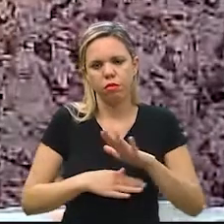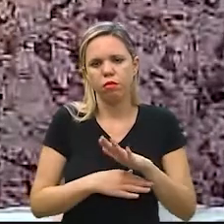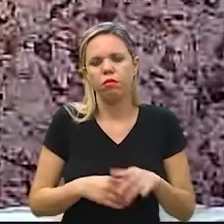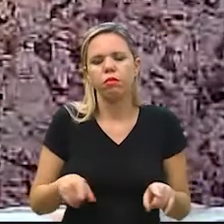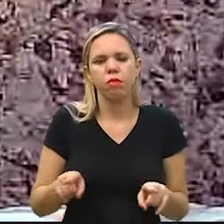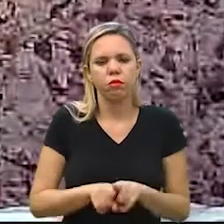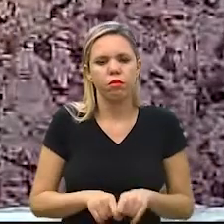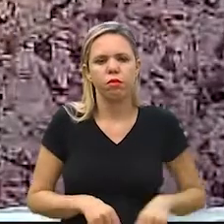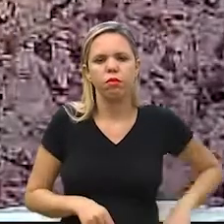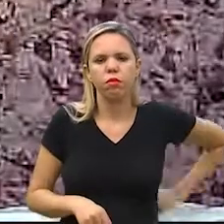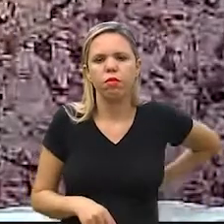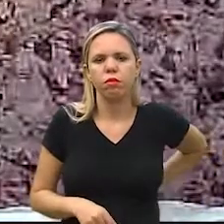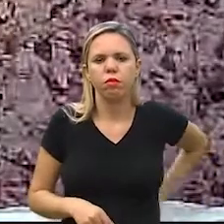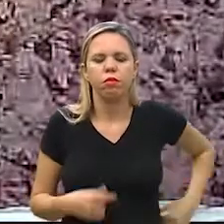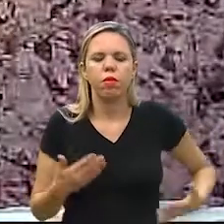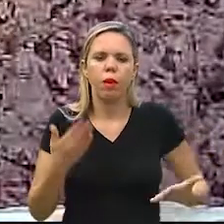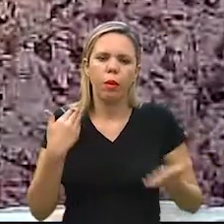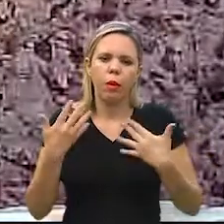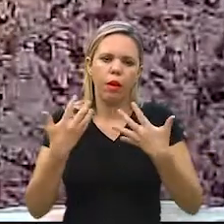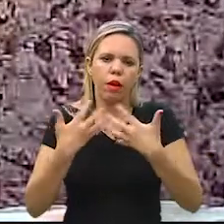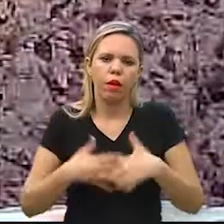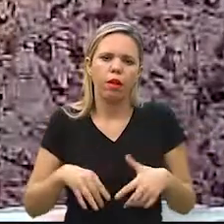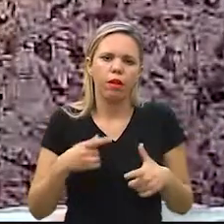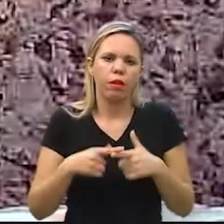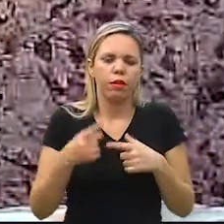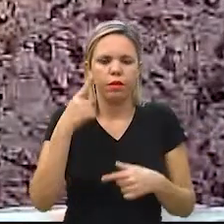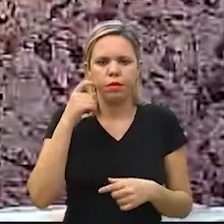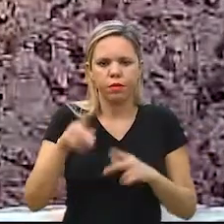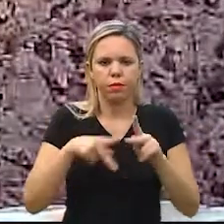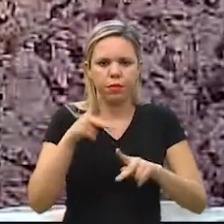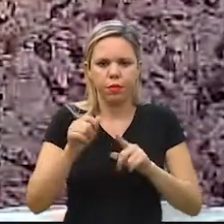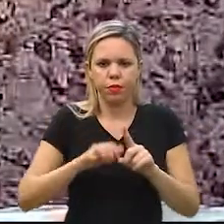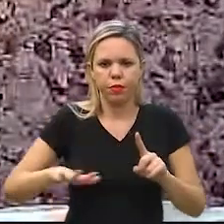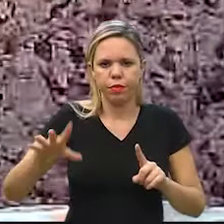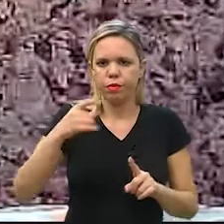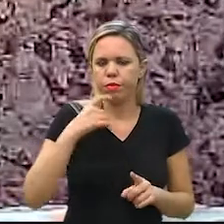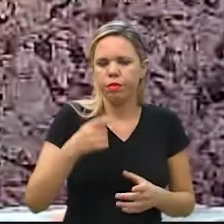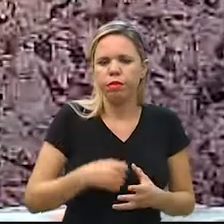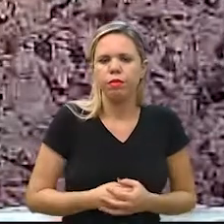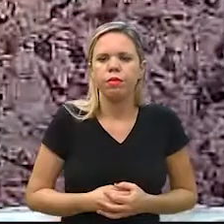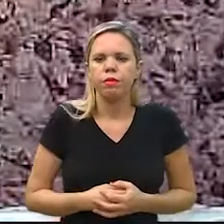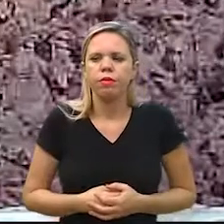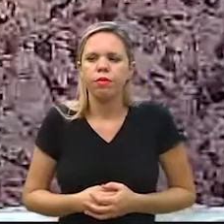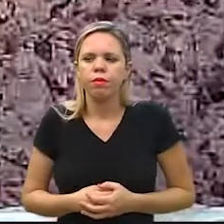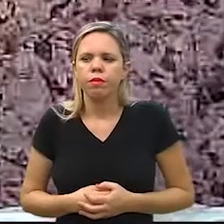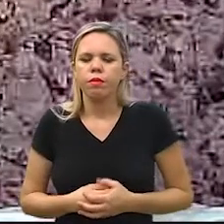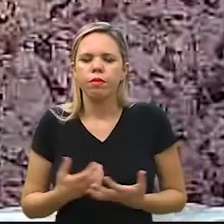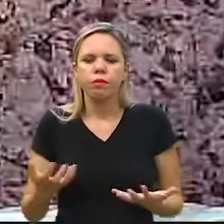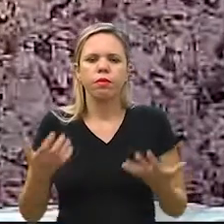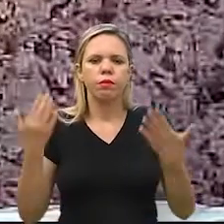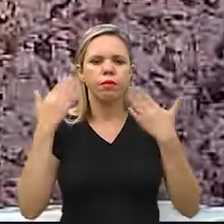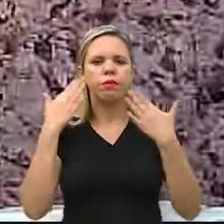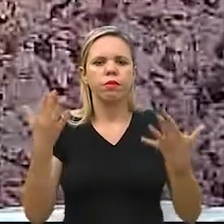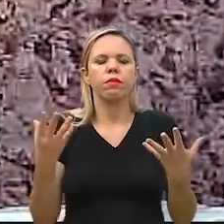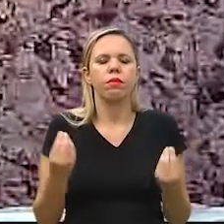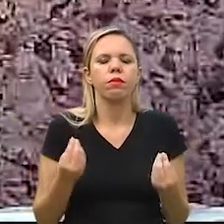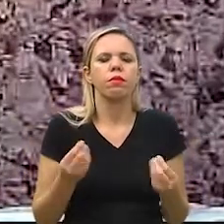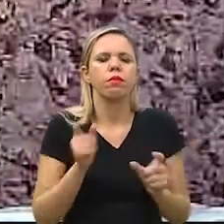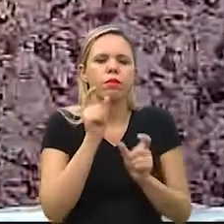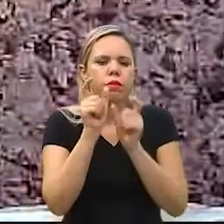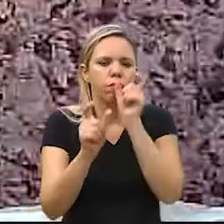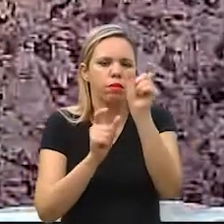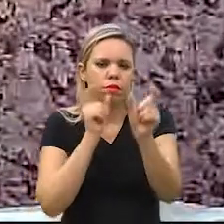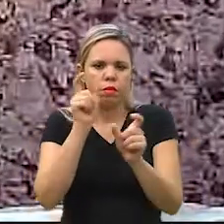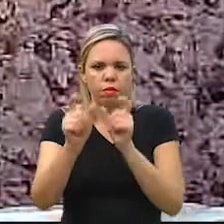mas também debatendo as questões de interesse da sociedade campineira. E quero agradecer muito as